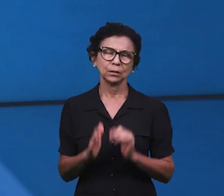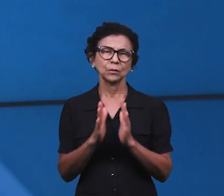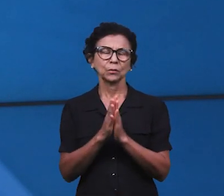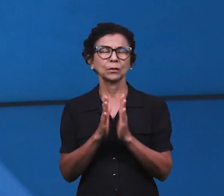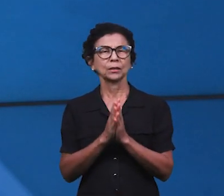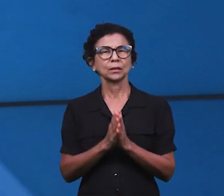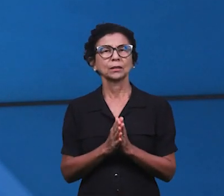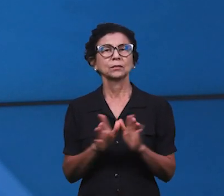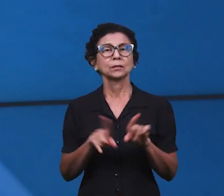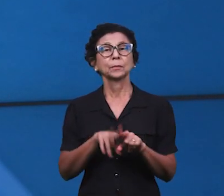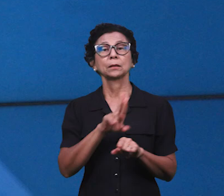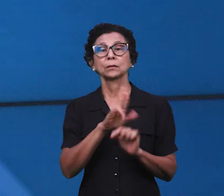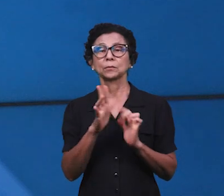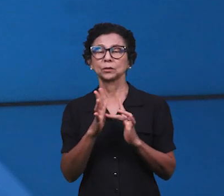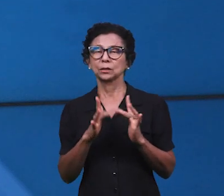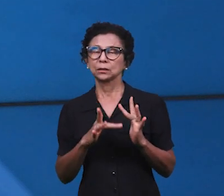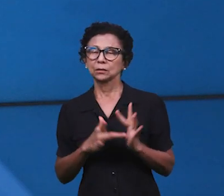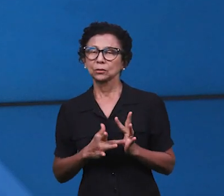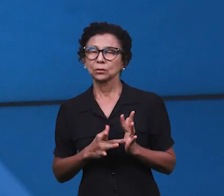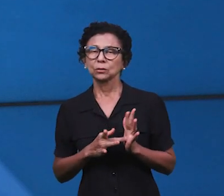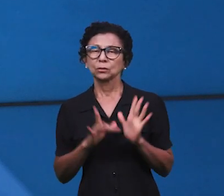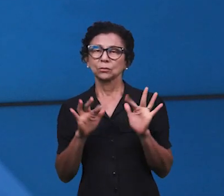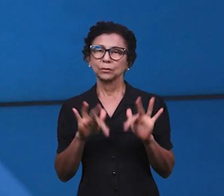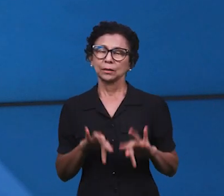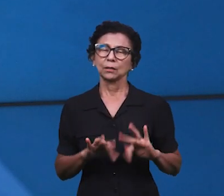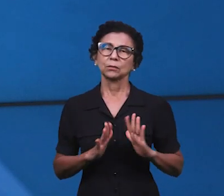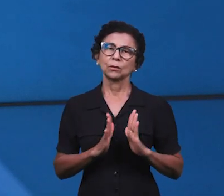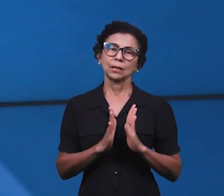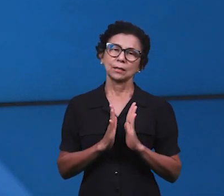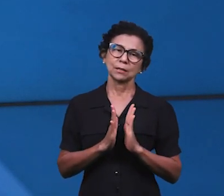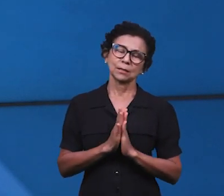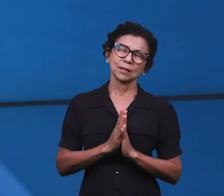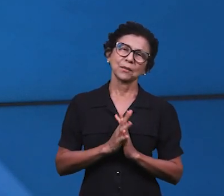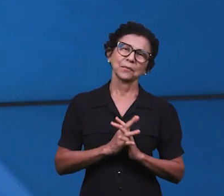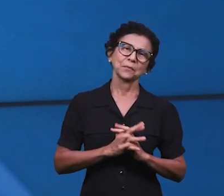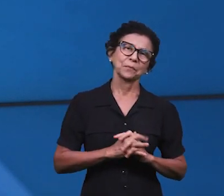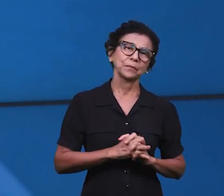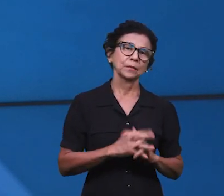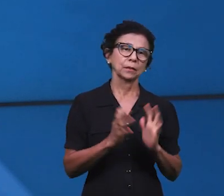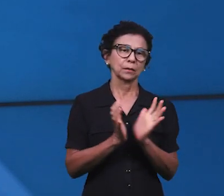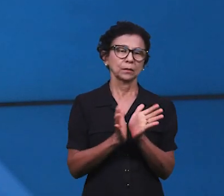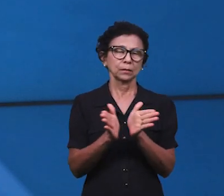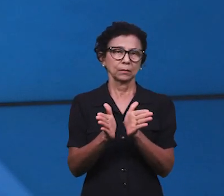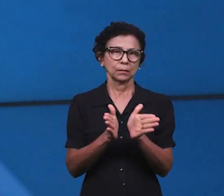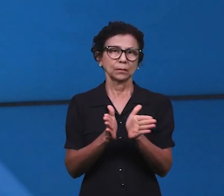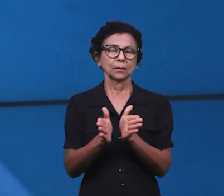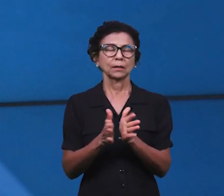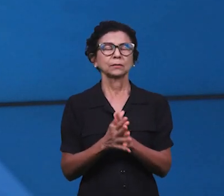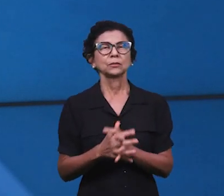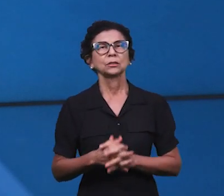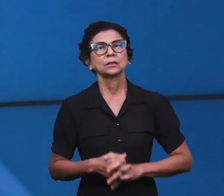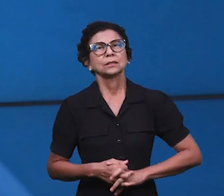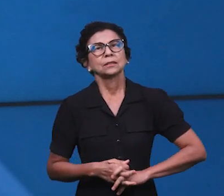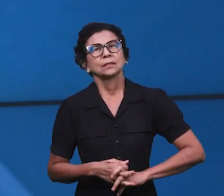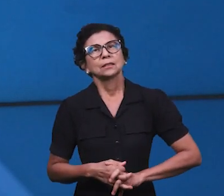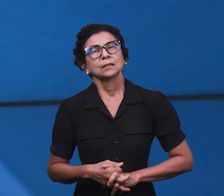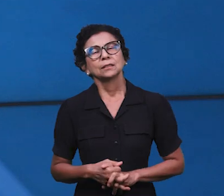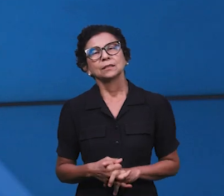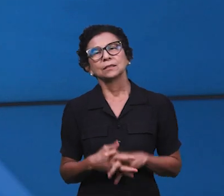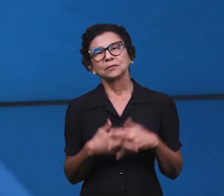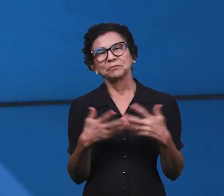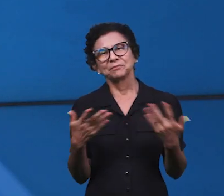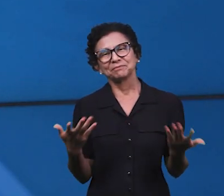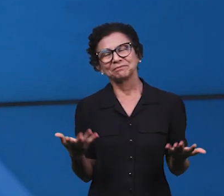terminando em nome de Jesus. Muito bem colocada a oração dele, né? O Gael faz parte do grupo de acessibilidade e nos deu